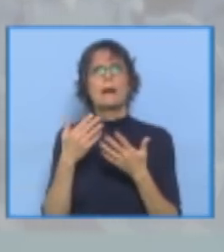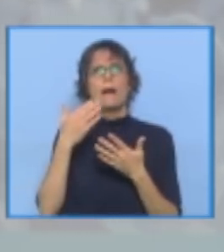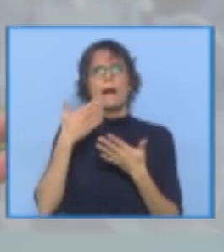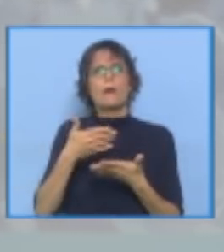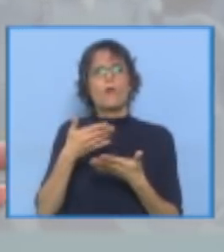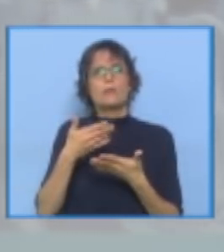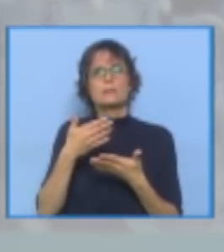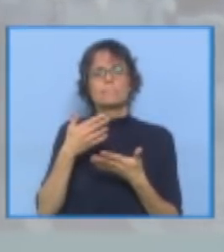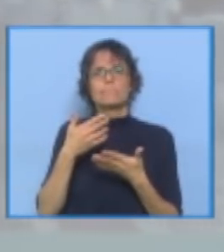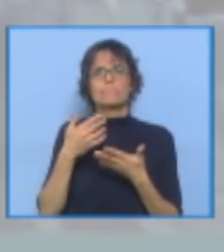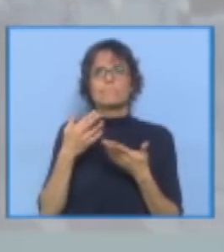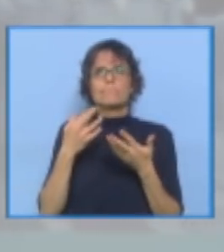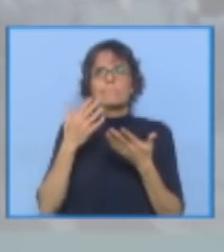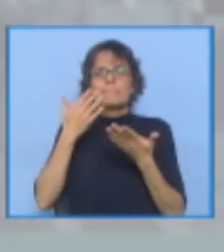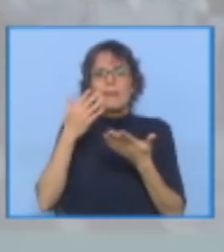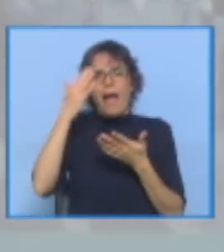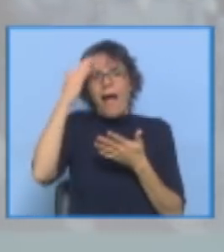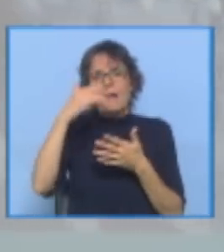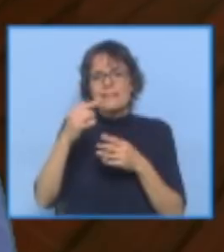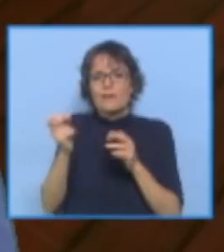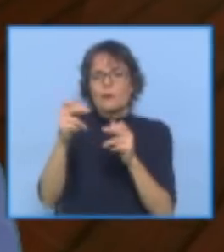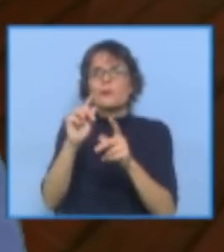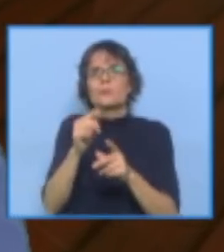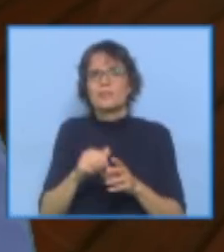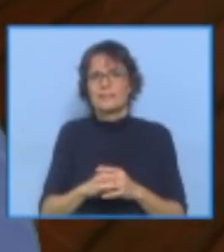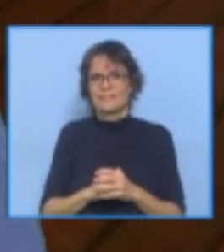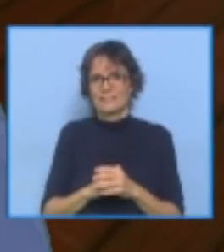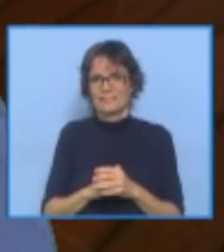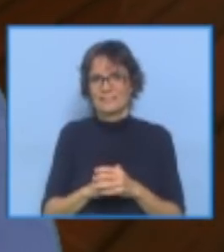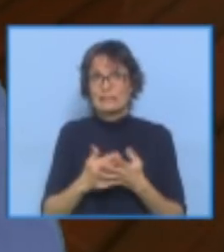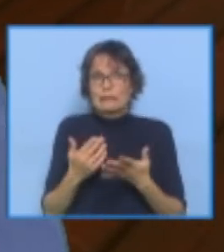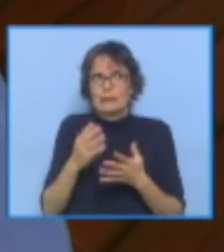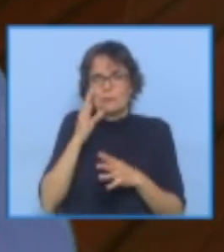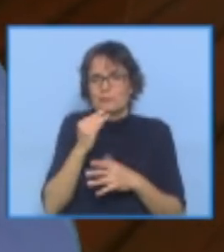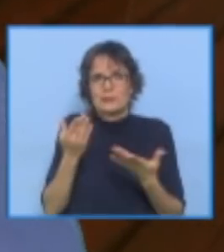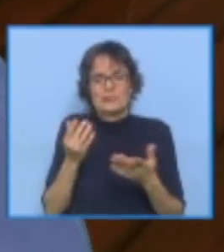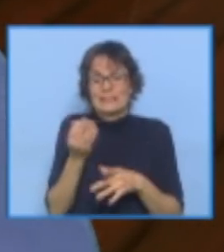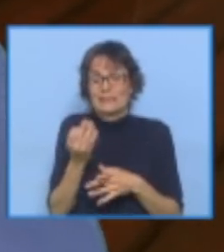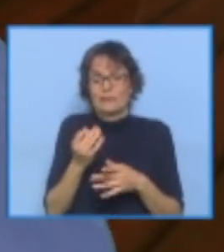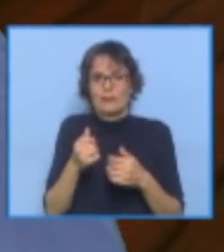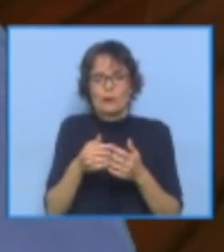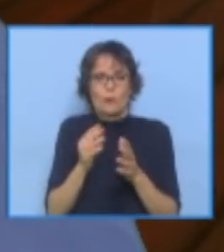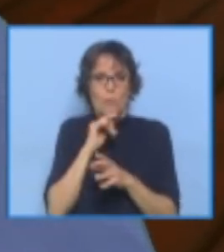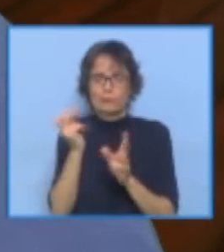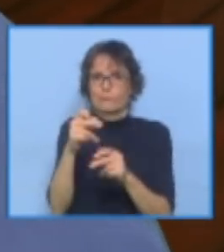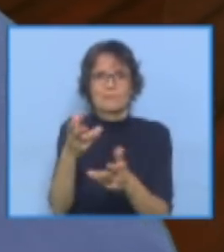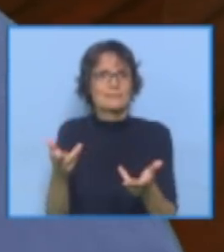calhar inesperadas, podem surgir, não é? Podem surgir, e sobretudo são personalidades que já responderam sobre